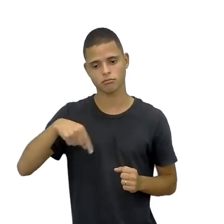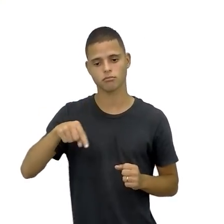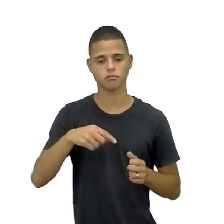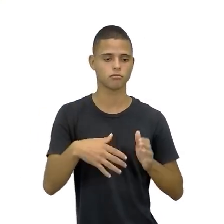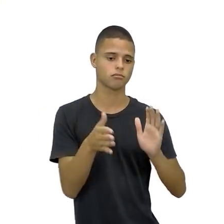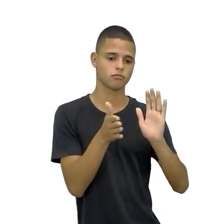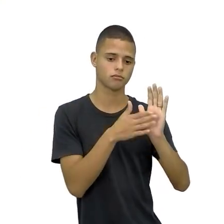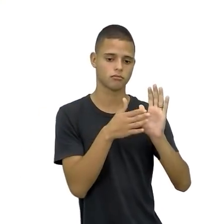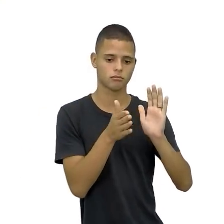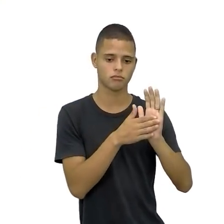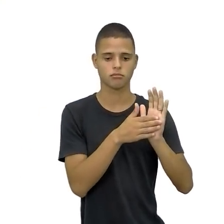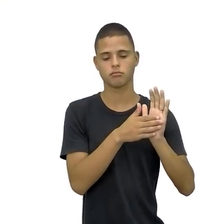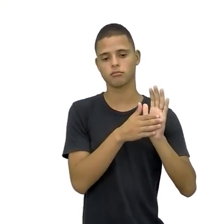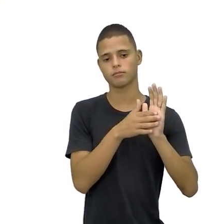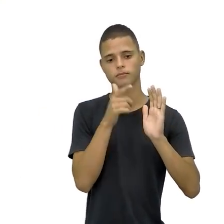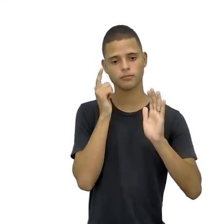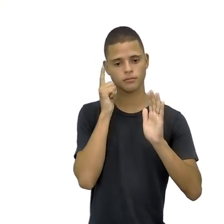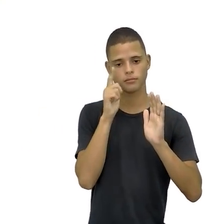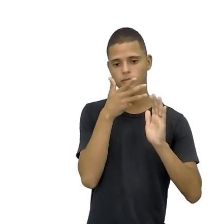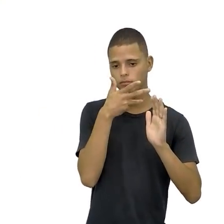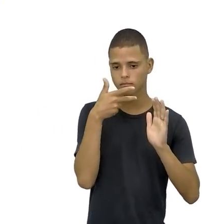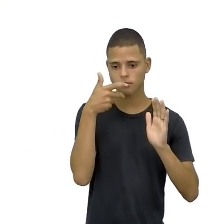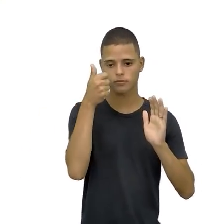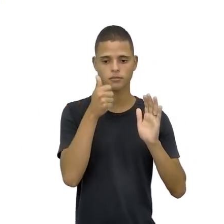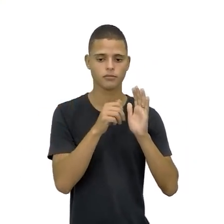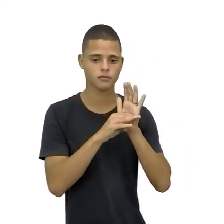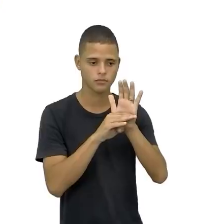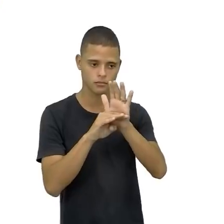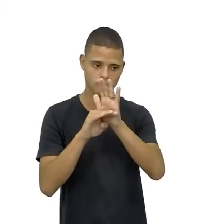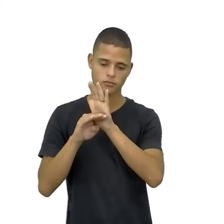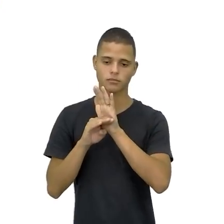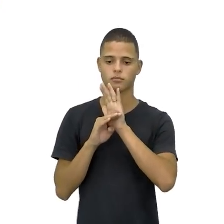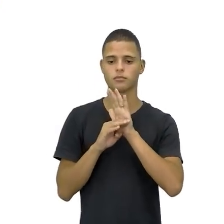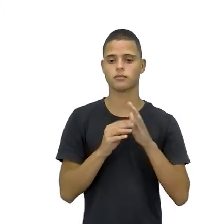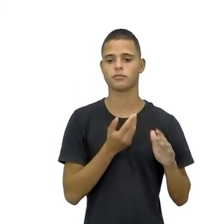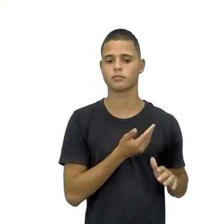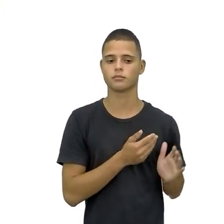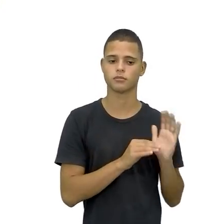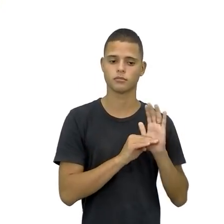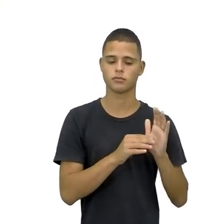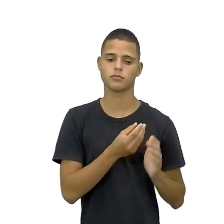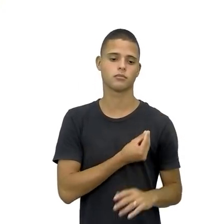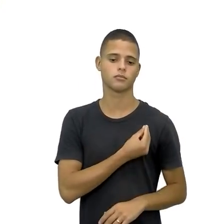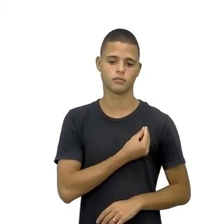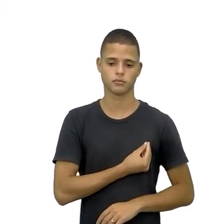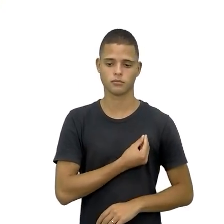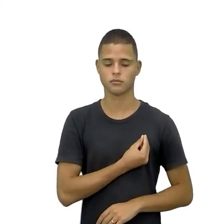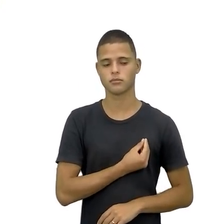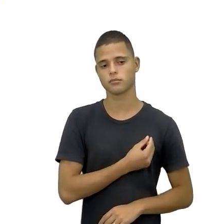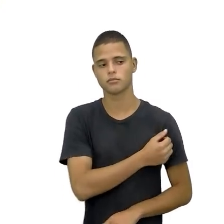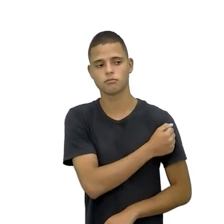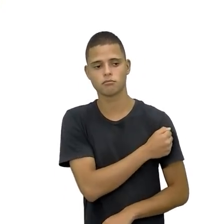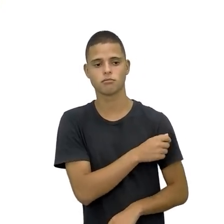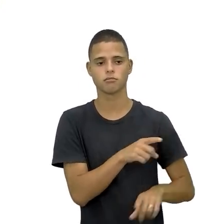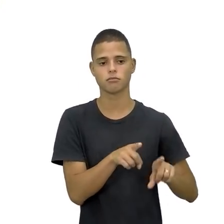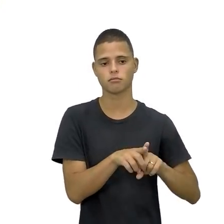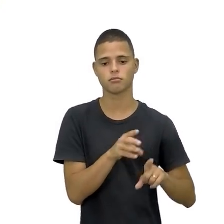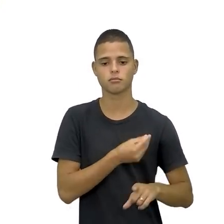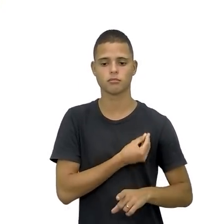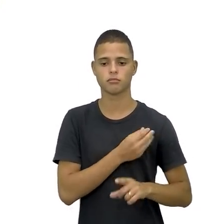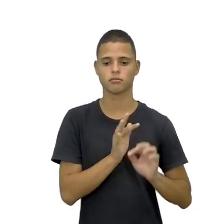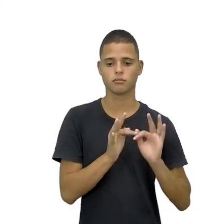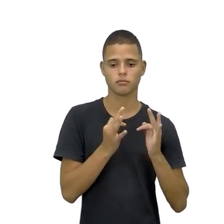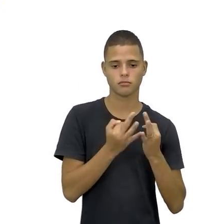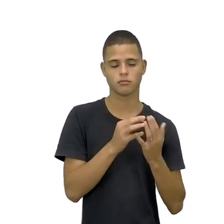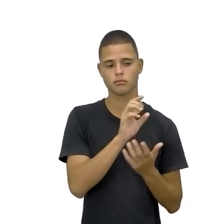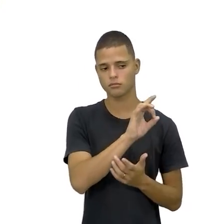proposta possa ali melhorar as condições de vida dos estudantes, bem como também os seus